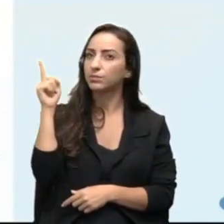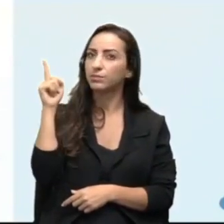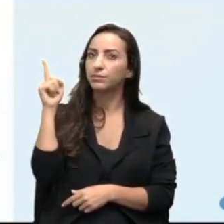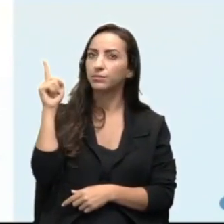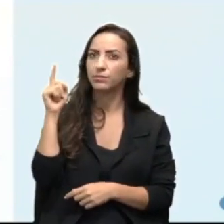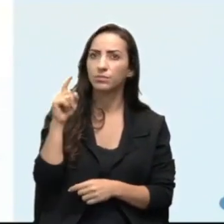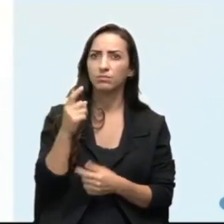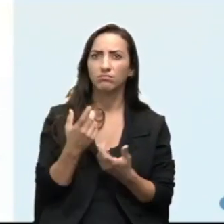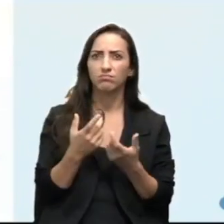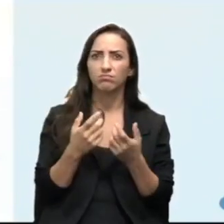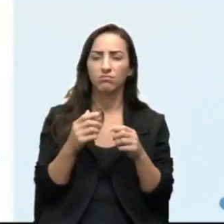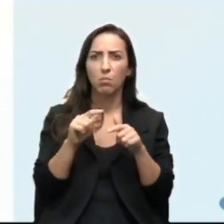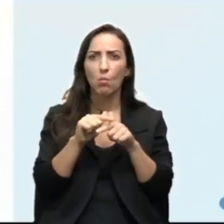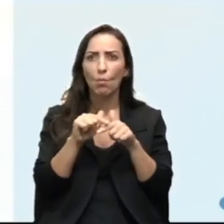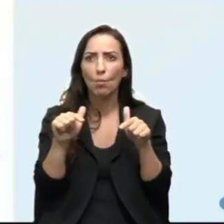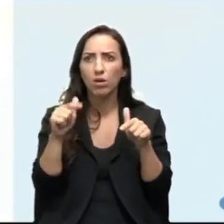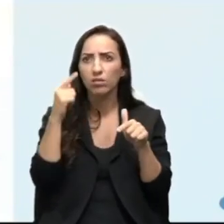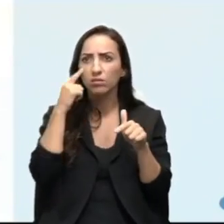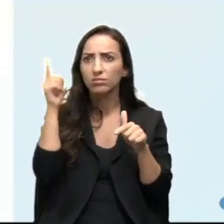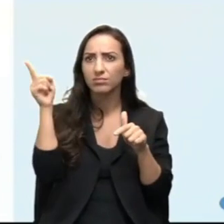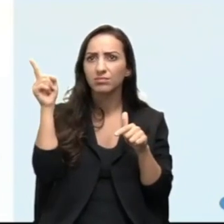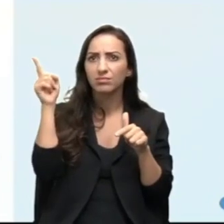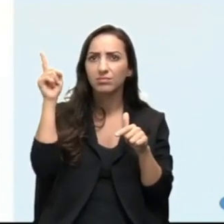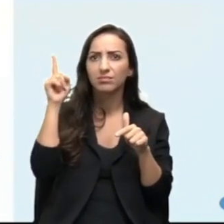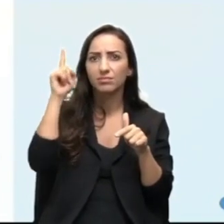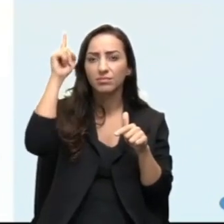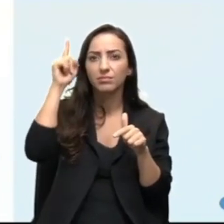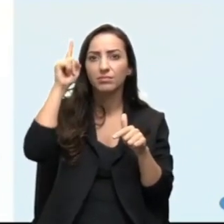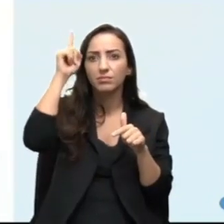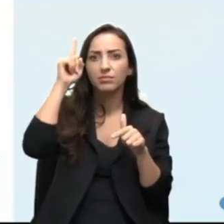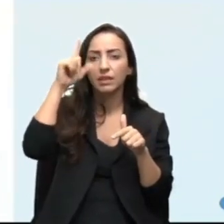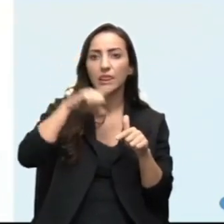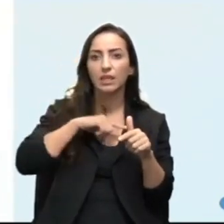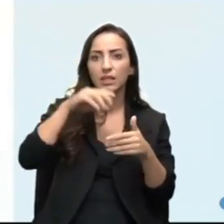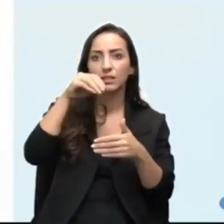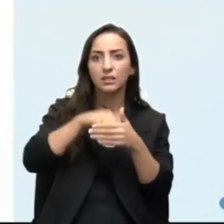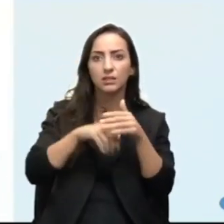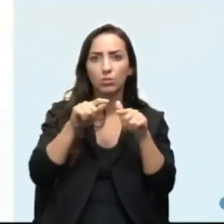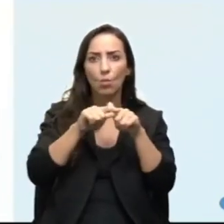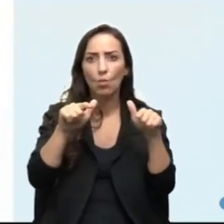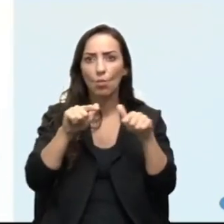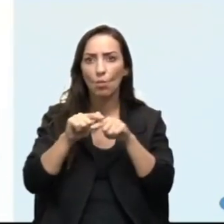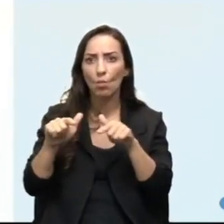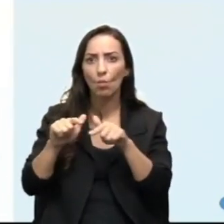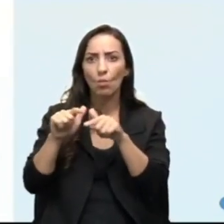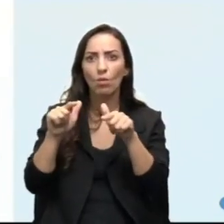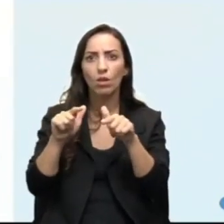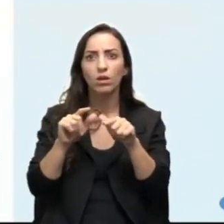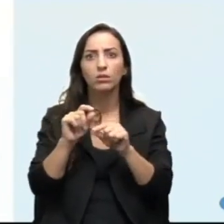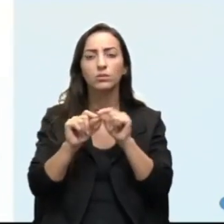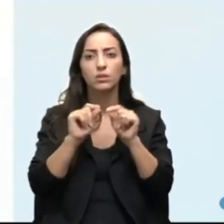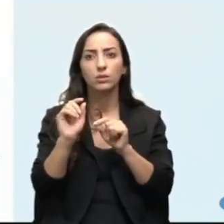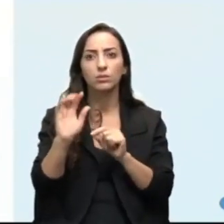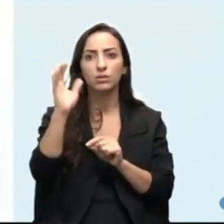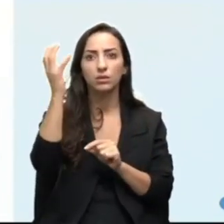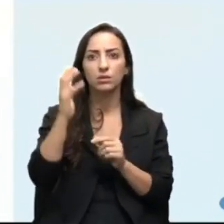esses buracos, esses vazios que atuam dentro da nossa estrutura, onde os